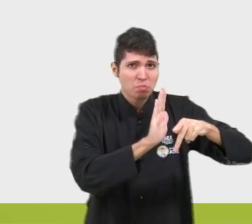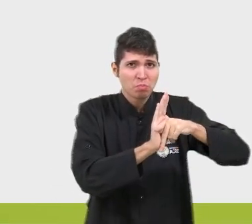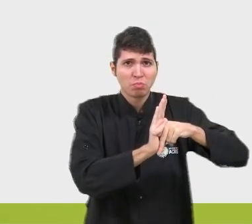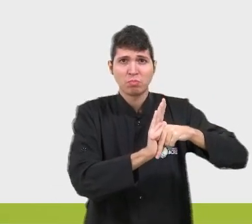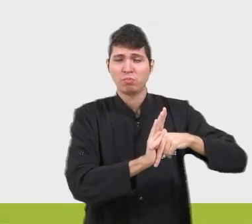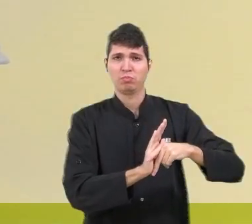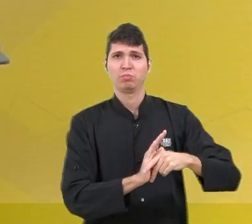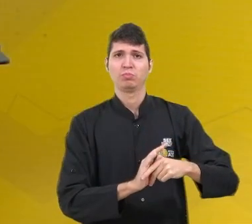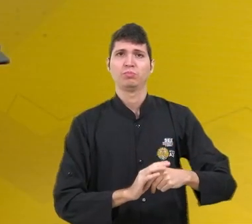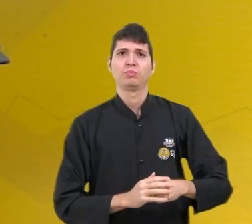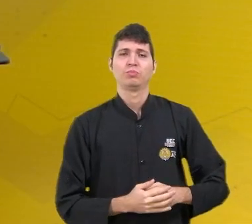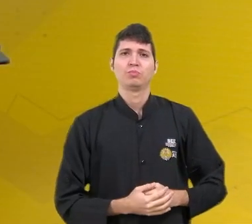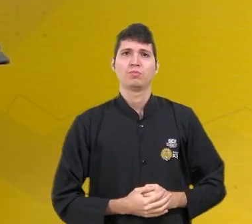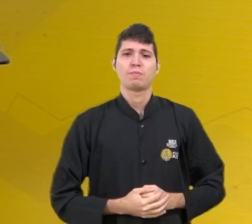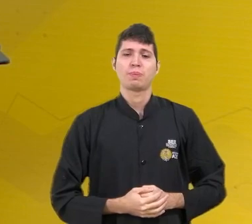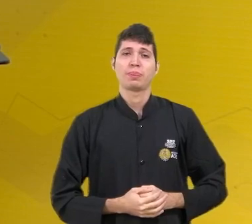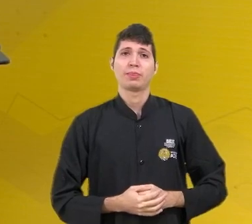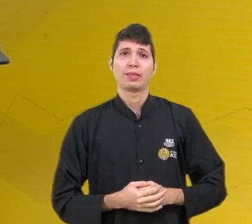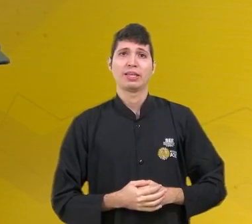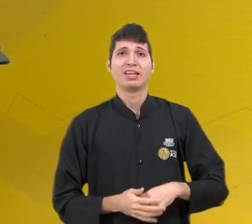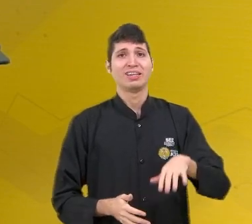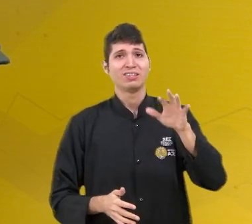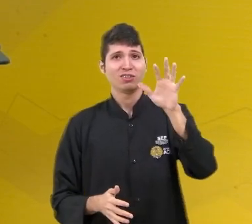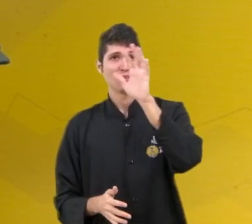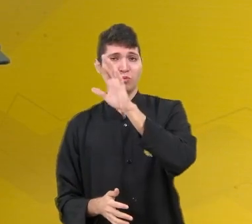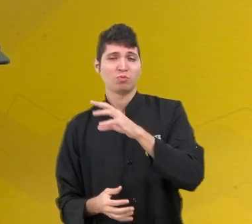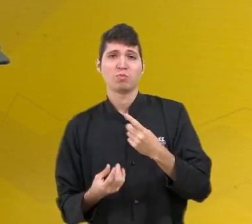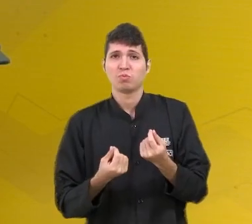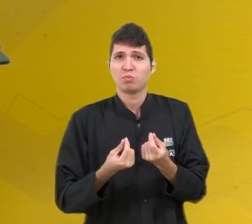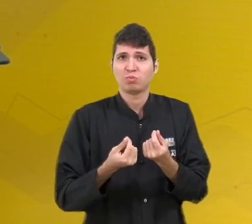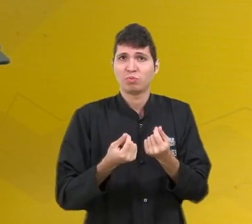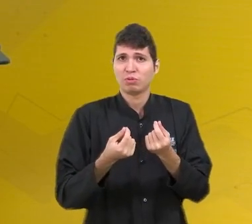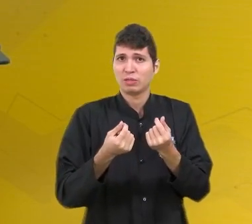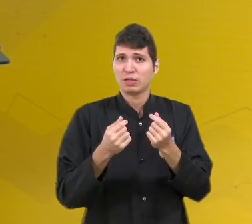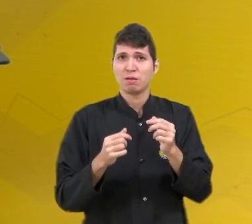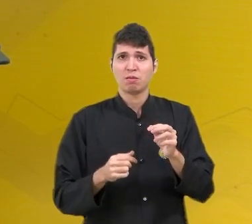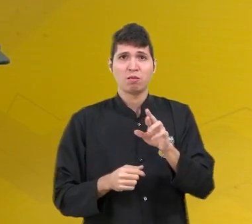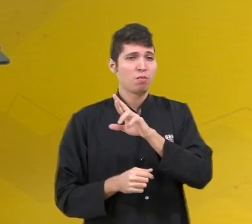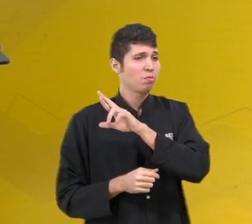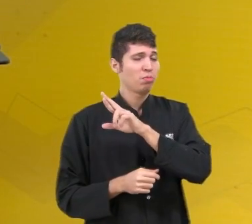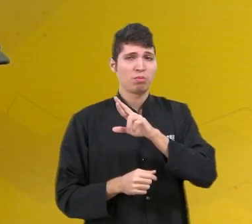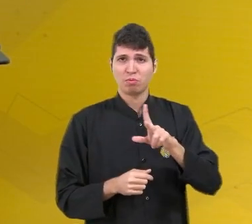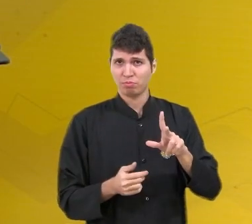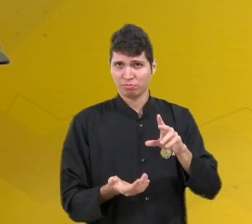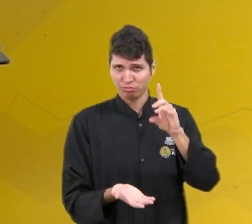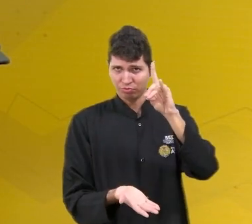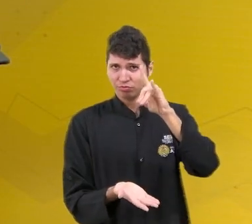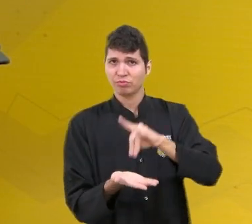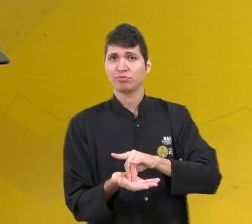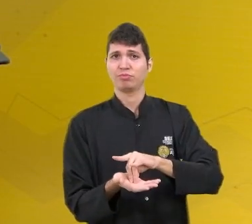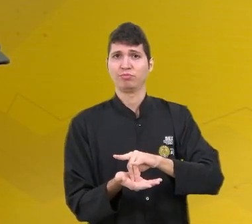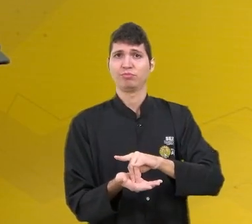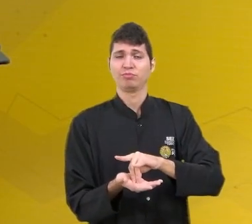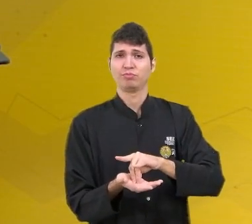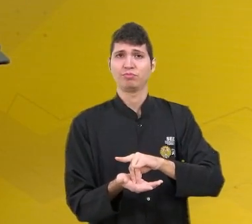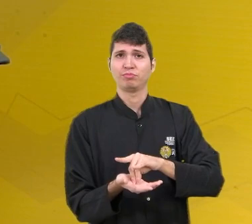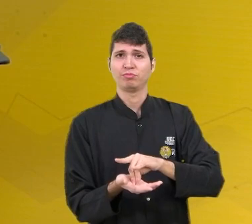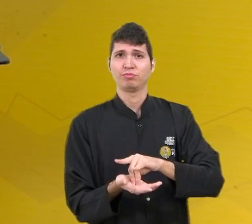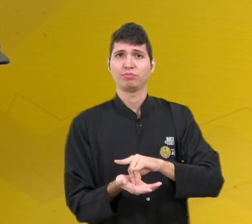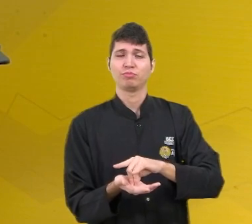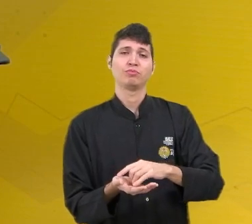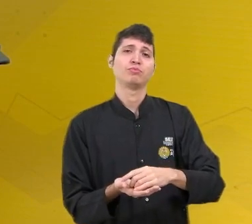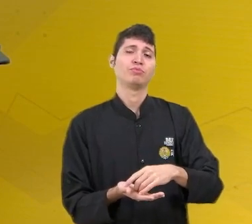gente? Então, essa regionalização geoeconômica, ela não é uma regionalização oficial, tá? Já vi